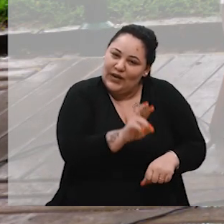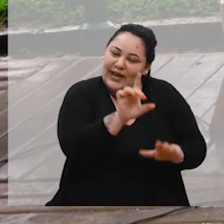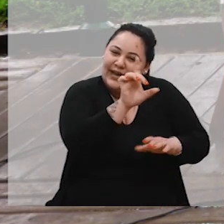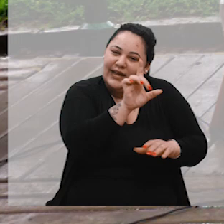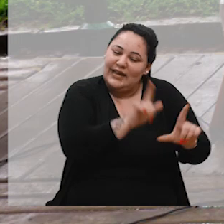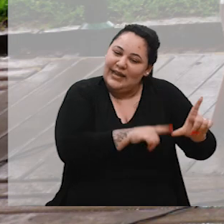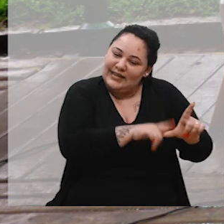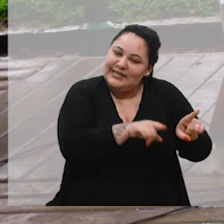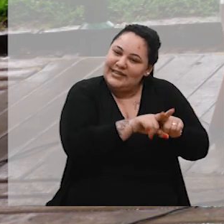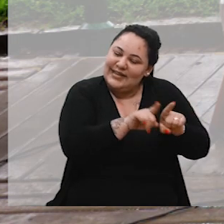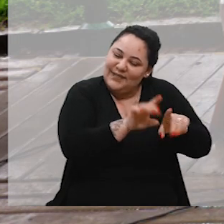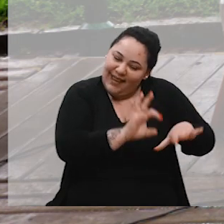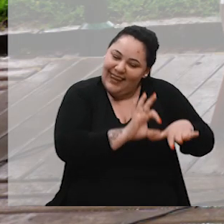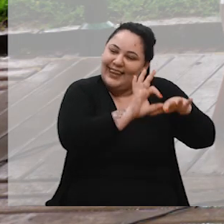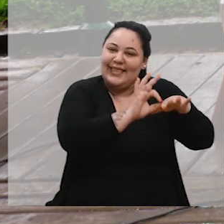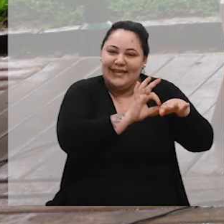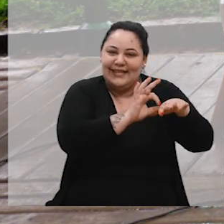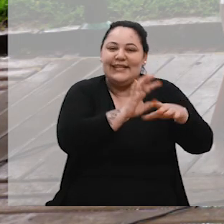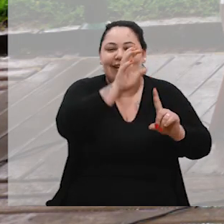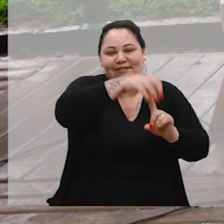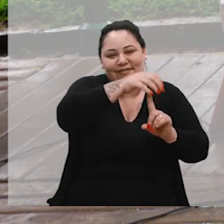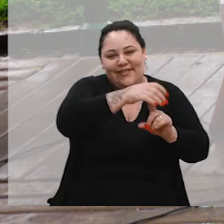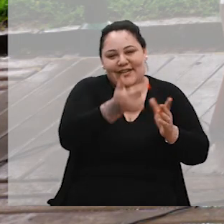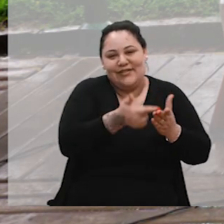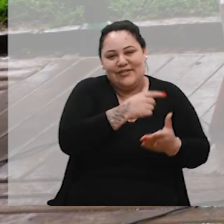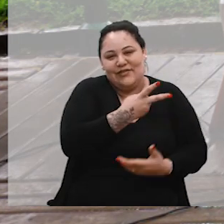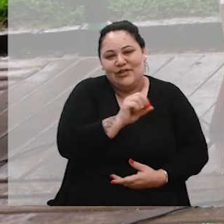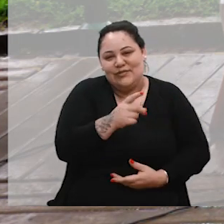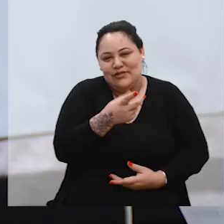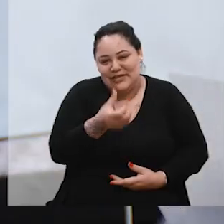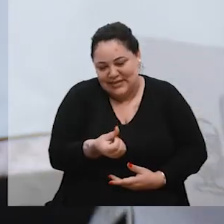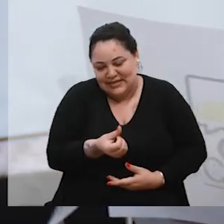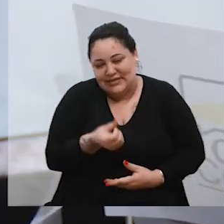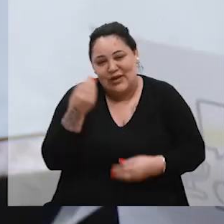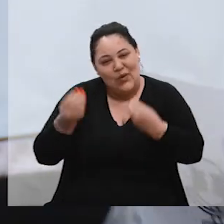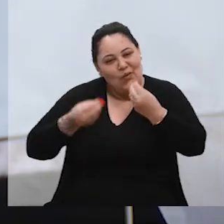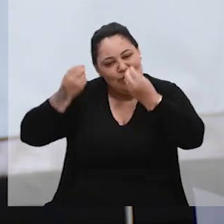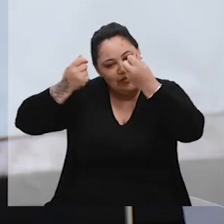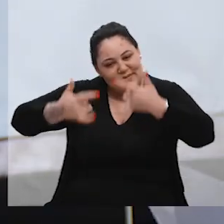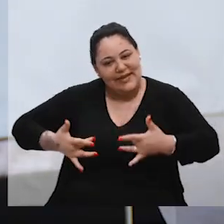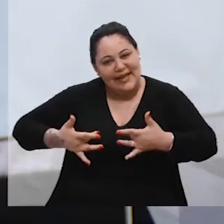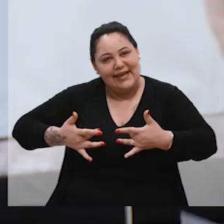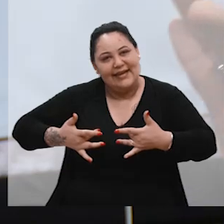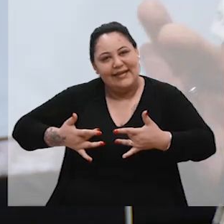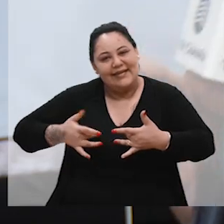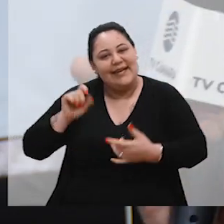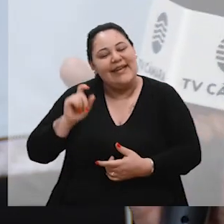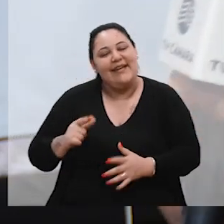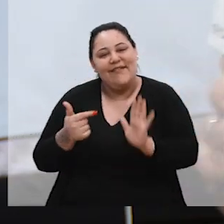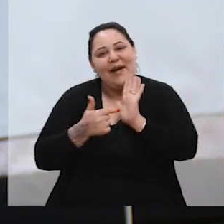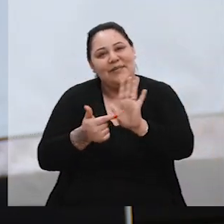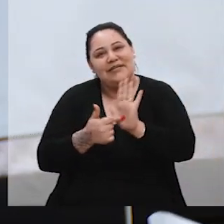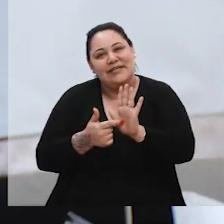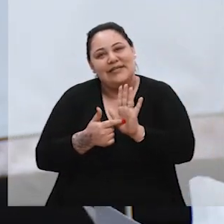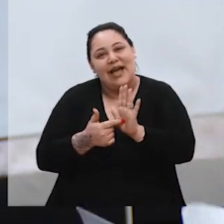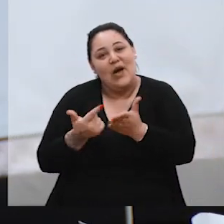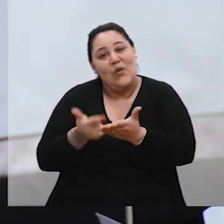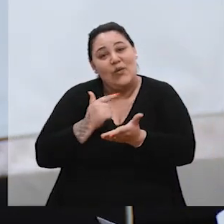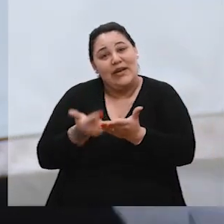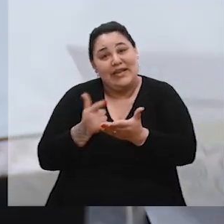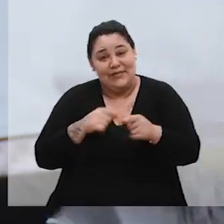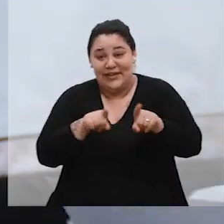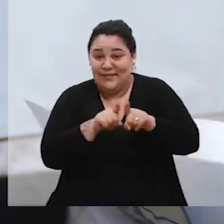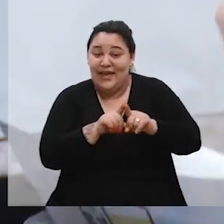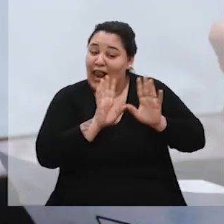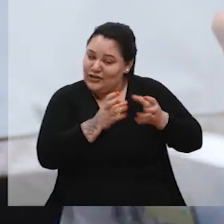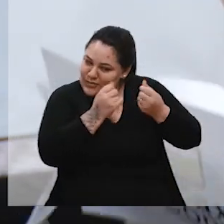patrona da Feira do Livro de 2016. E como a gente falou, quem vai agora nos apresentar uma de suas obras, né?